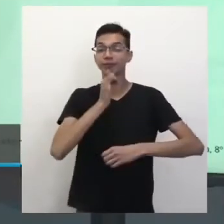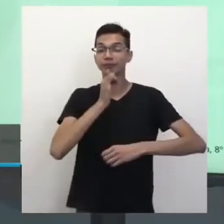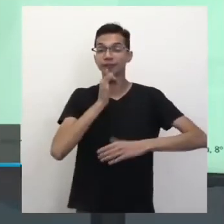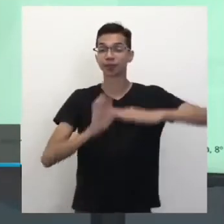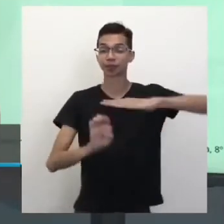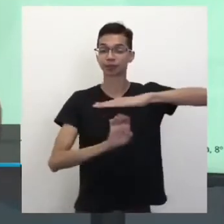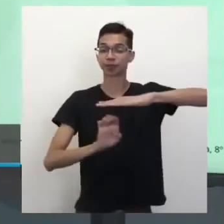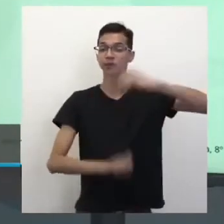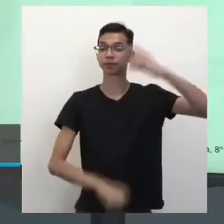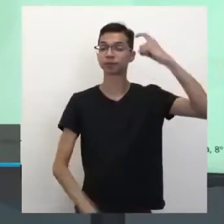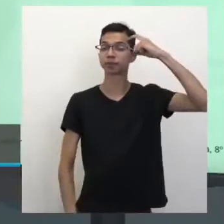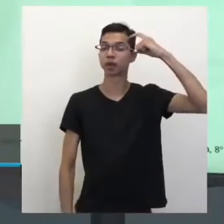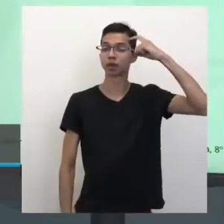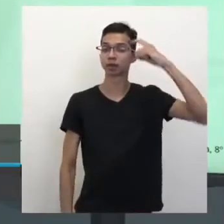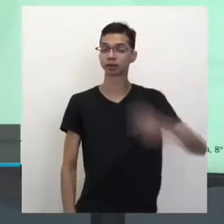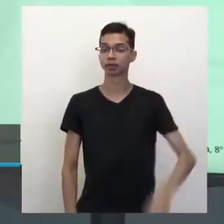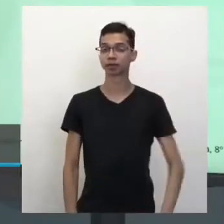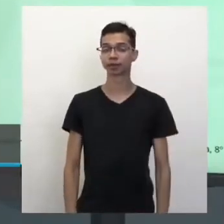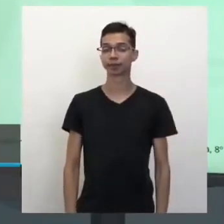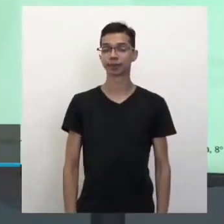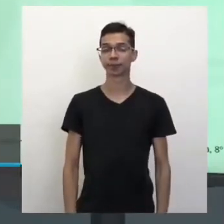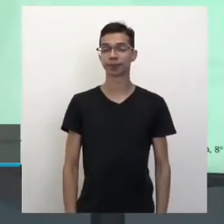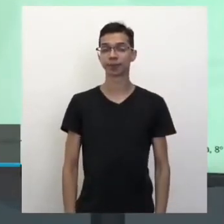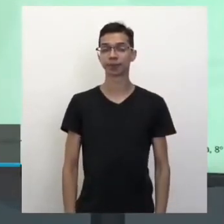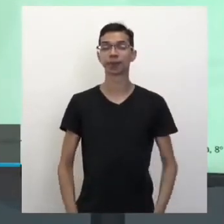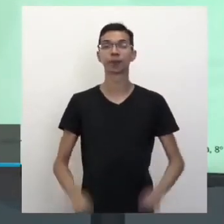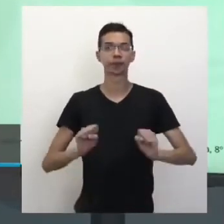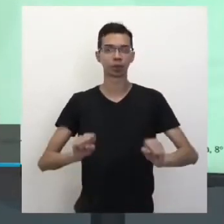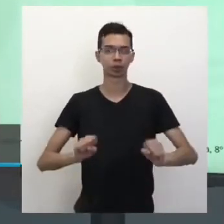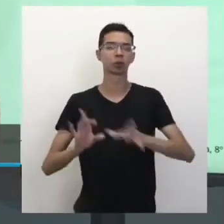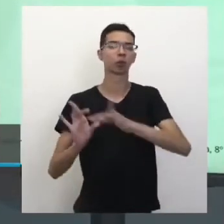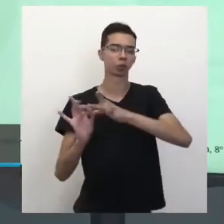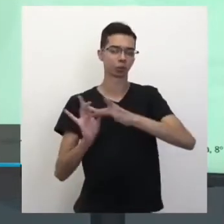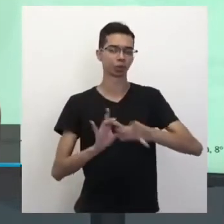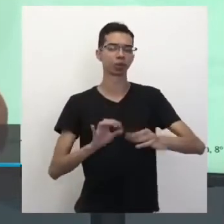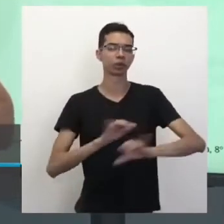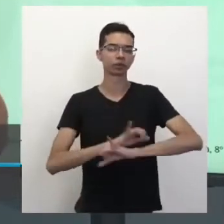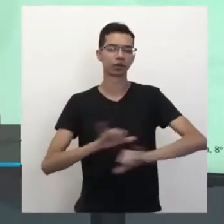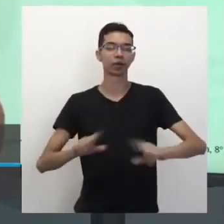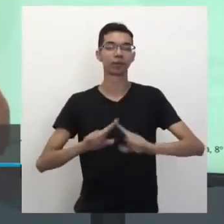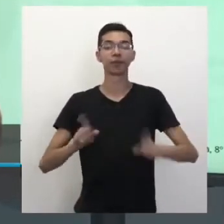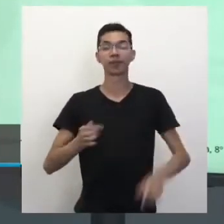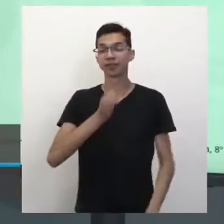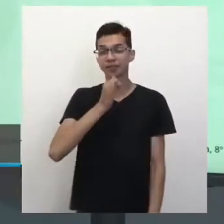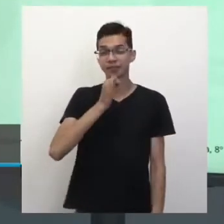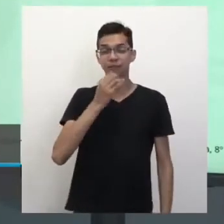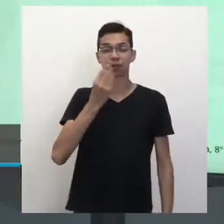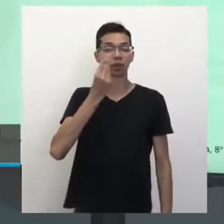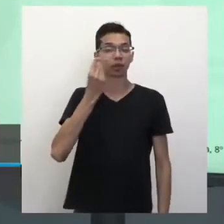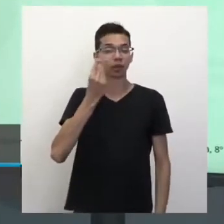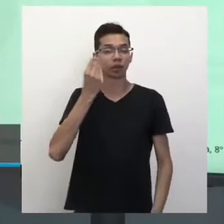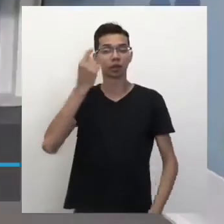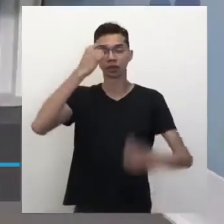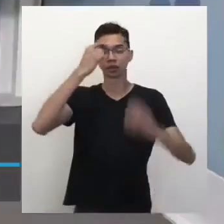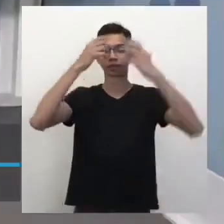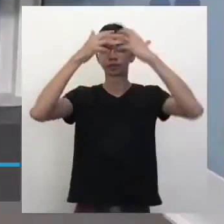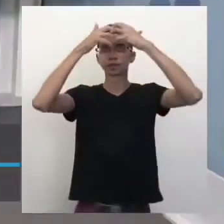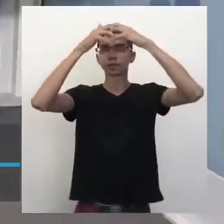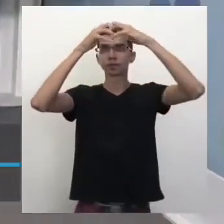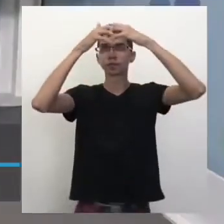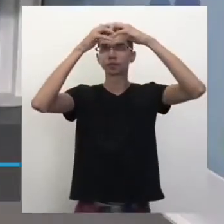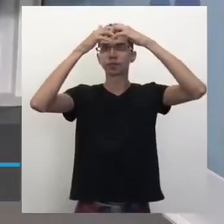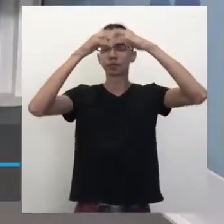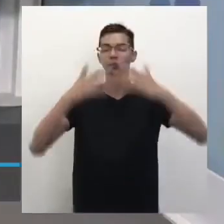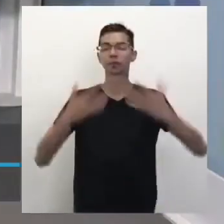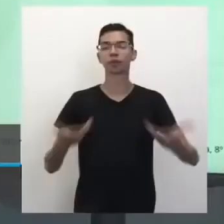de pensamento, ela não vai publicar, ela pode publicar naquele contexto, mas ela vai puxar, vamos assim, buscar a linha de raciocínio, né? Talvez, né?